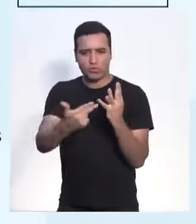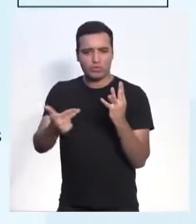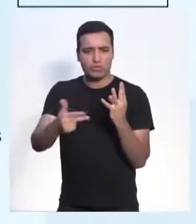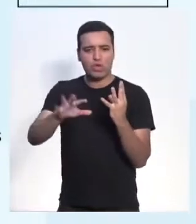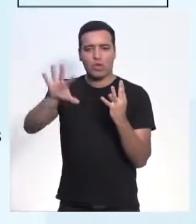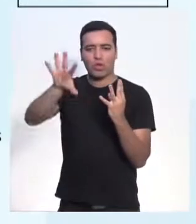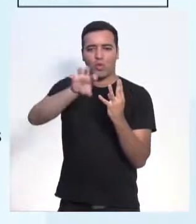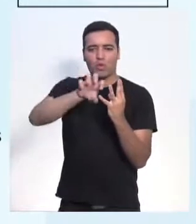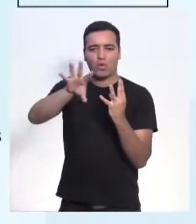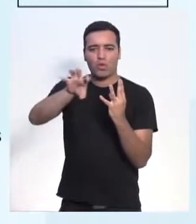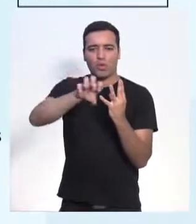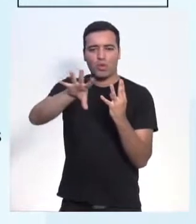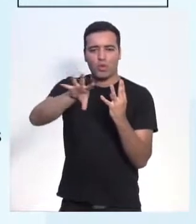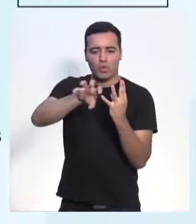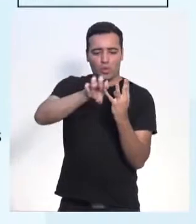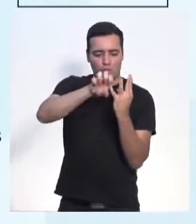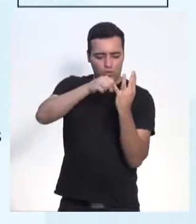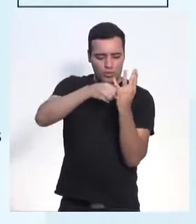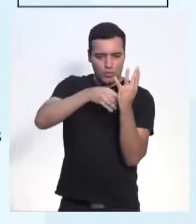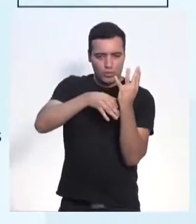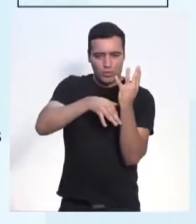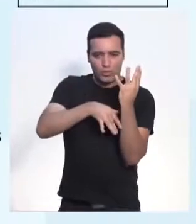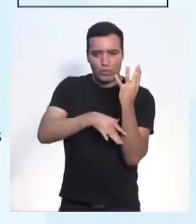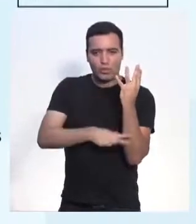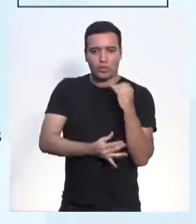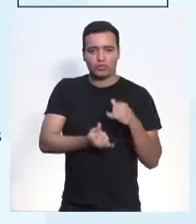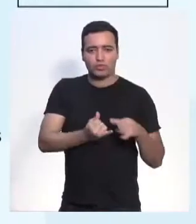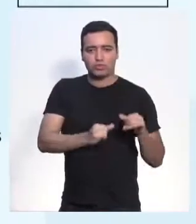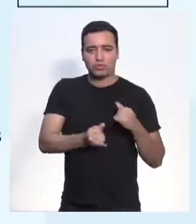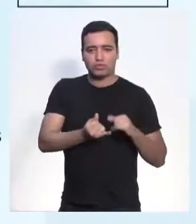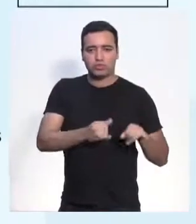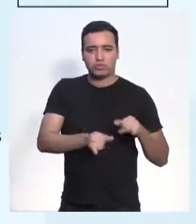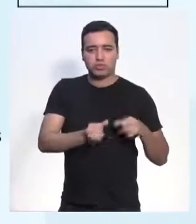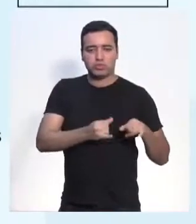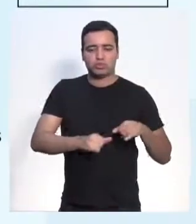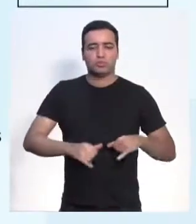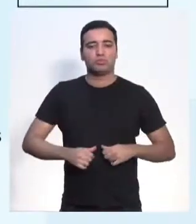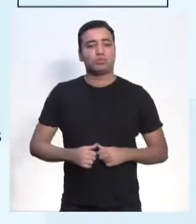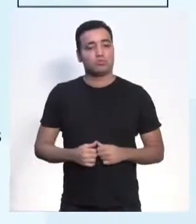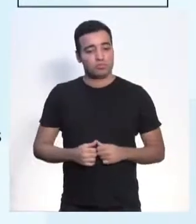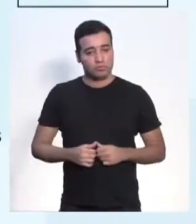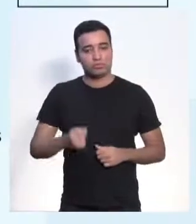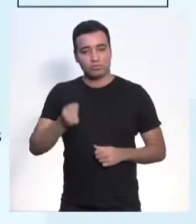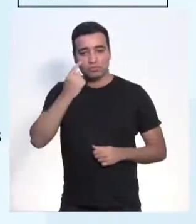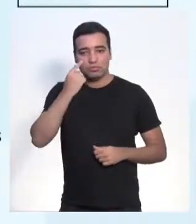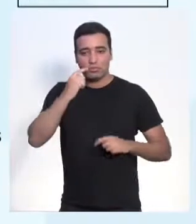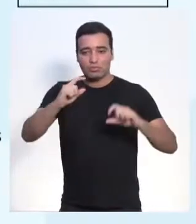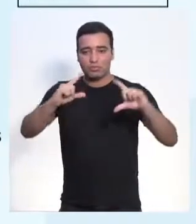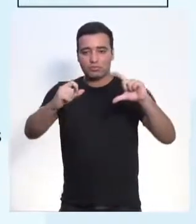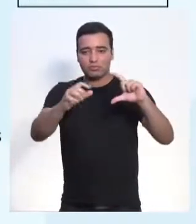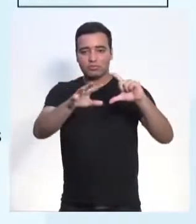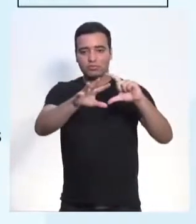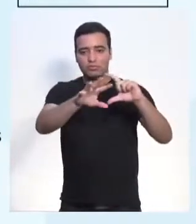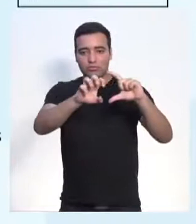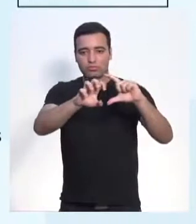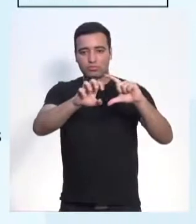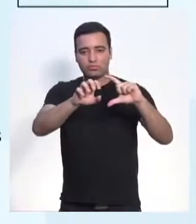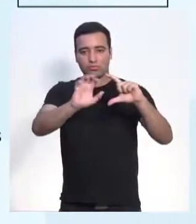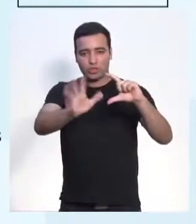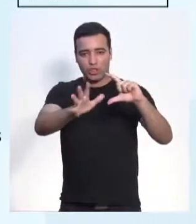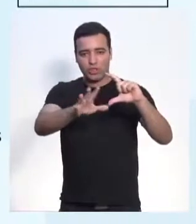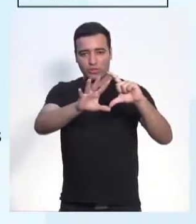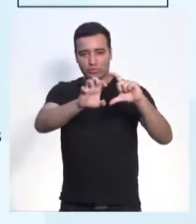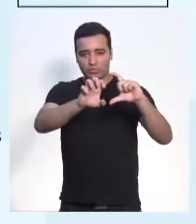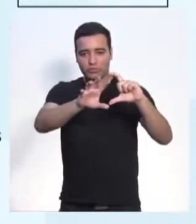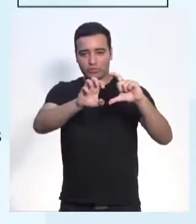organismos para converter a energia da luz em energia química. Muito bem, tem day print aí na tela. Vamos lá, 3, 2, 1, deu print,